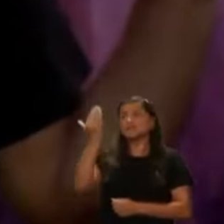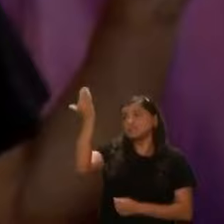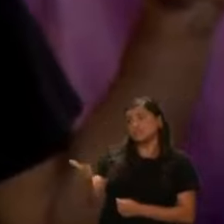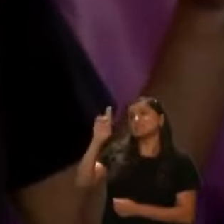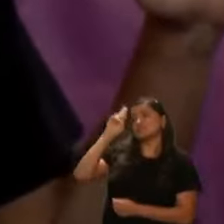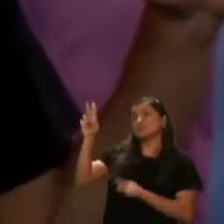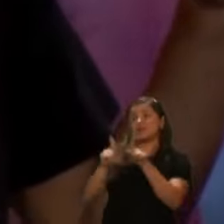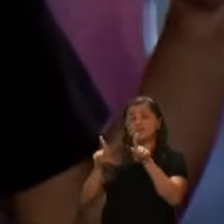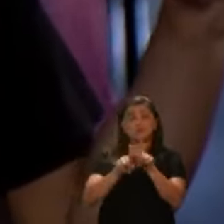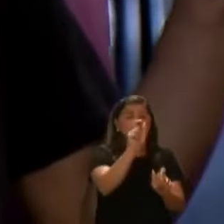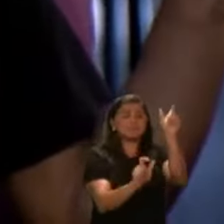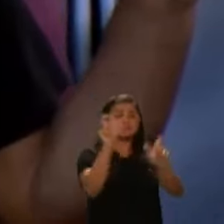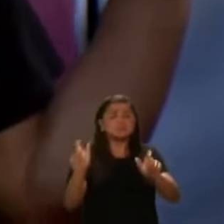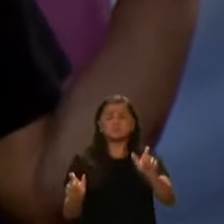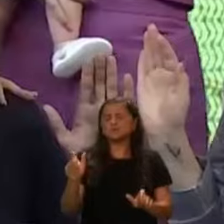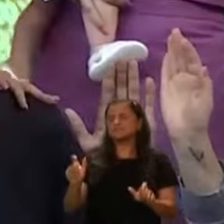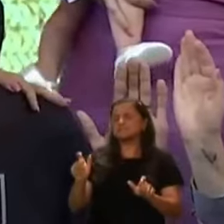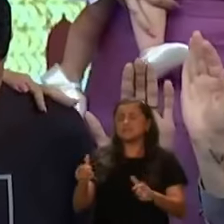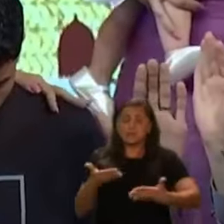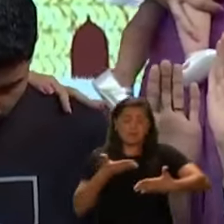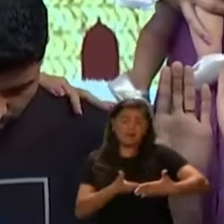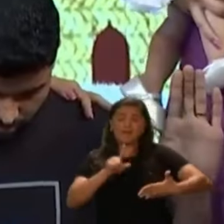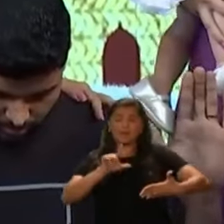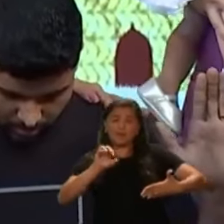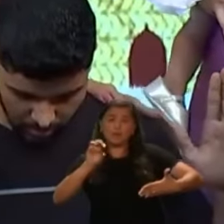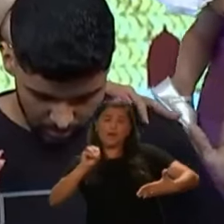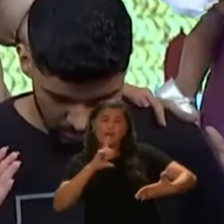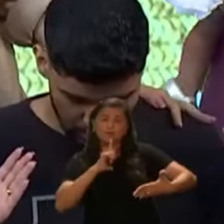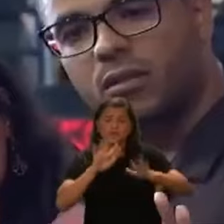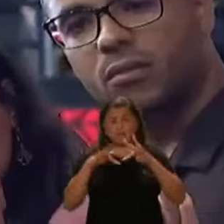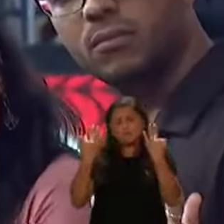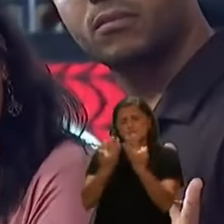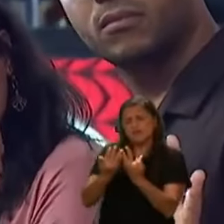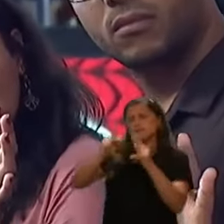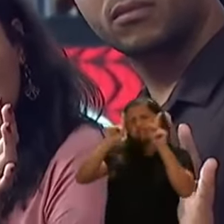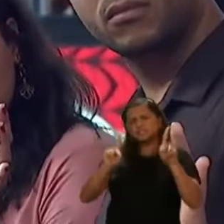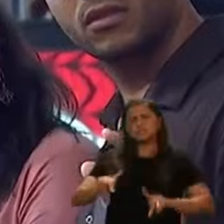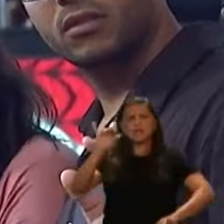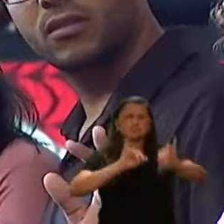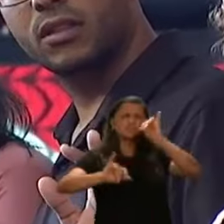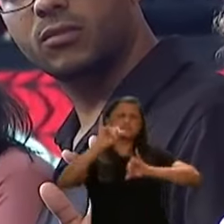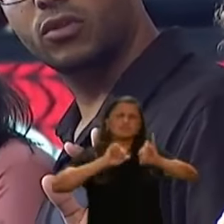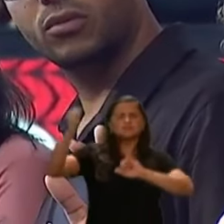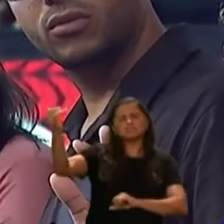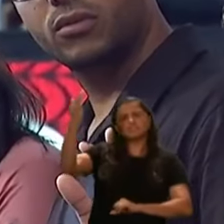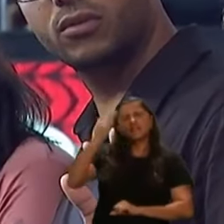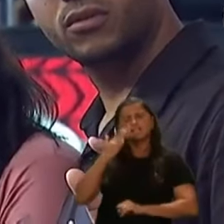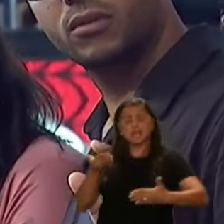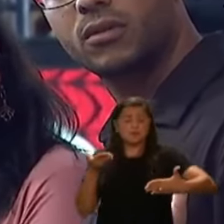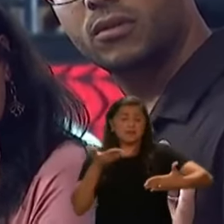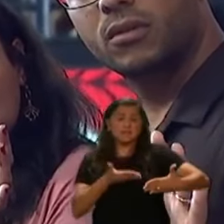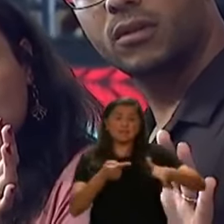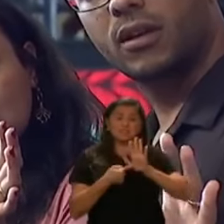e diante dos homens, para que o Léo tenha um seio de paz, de graça, de unção, para que ele seja